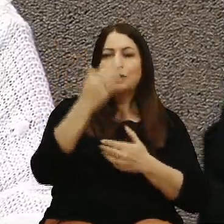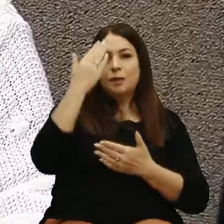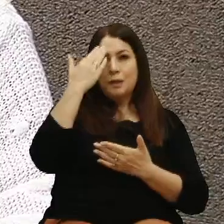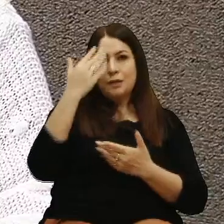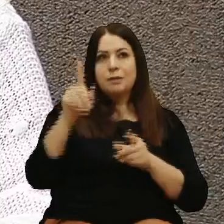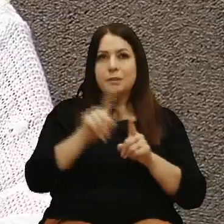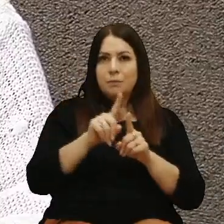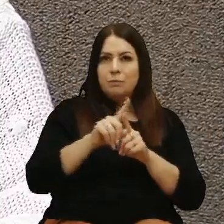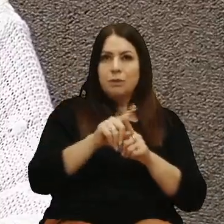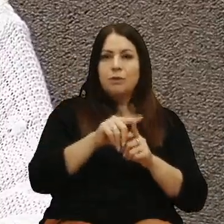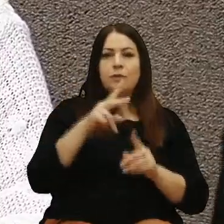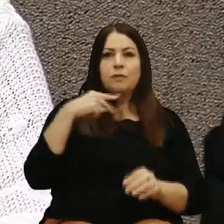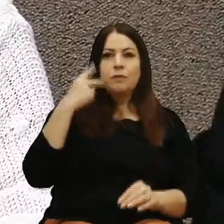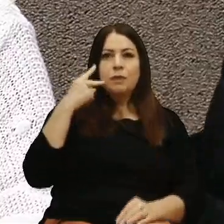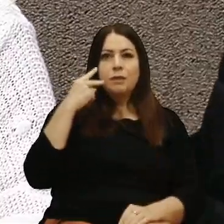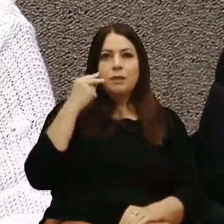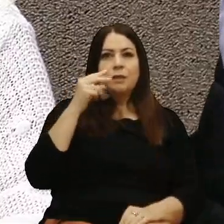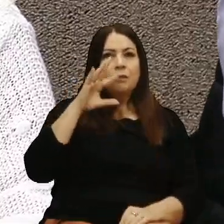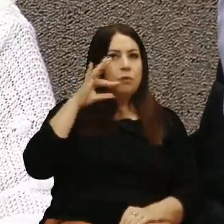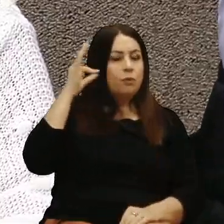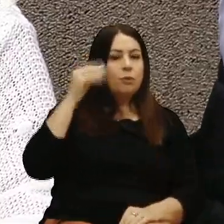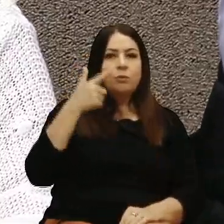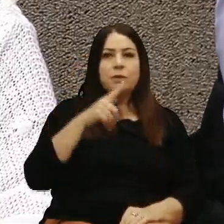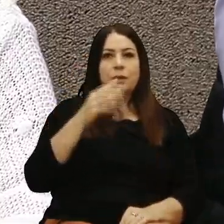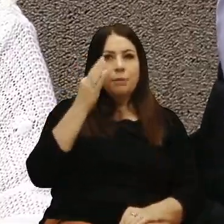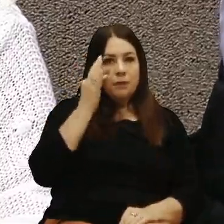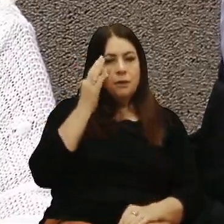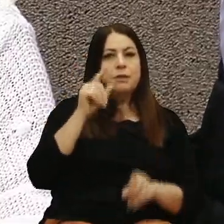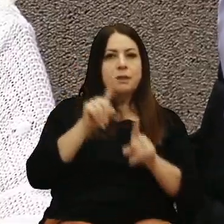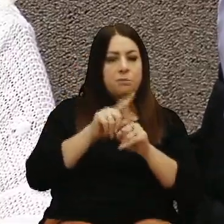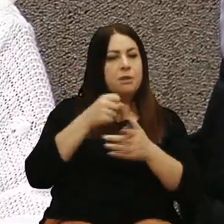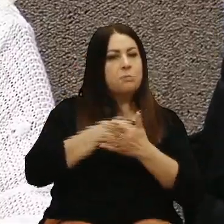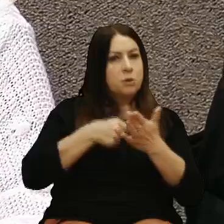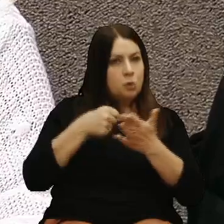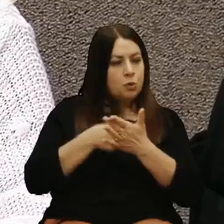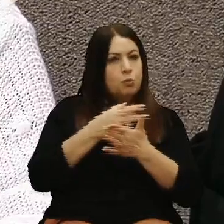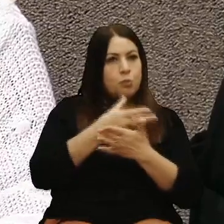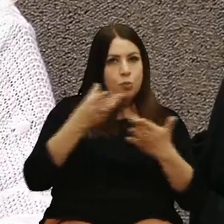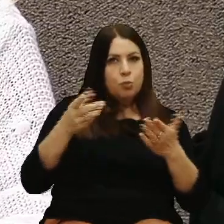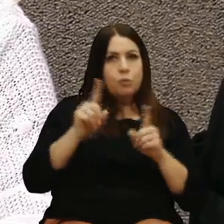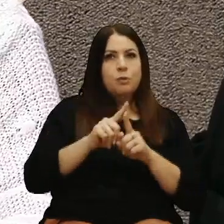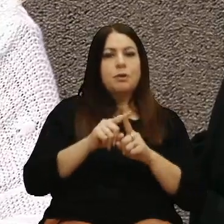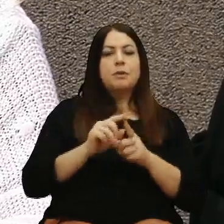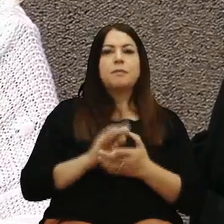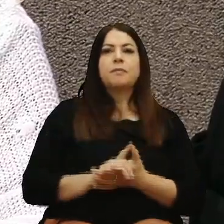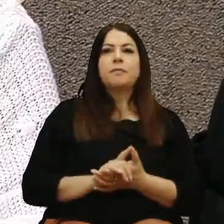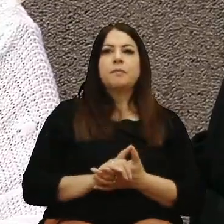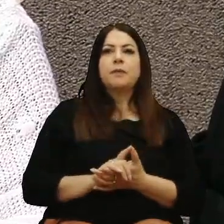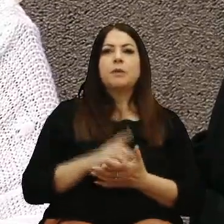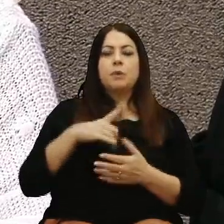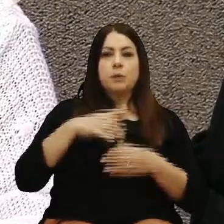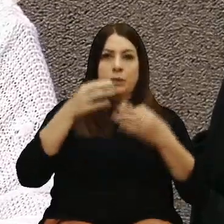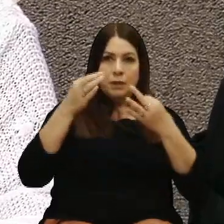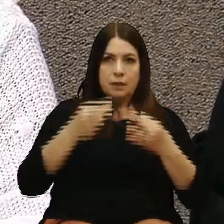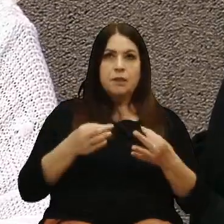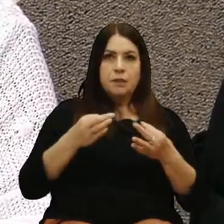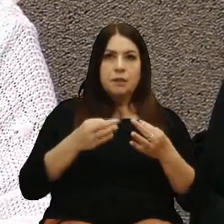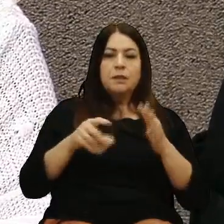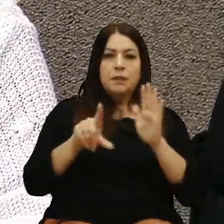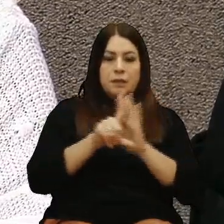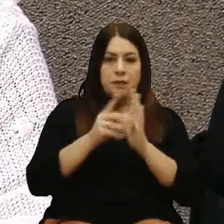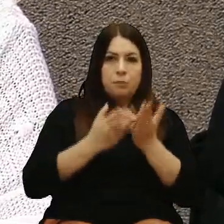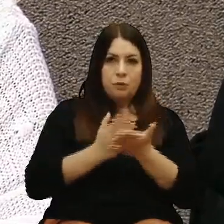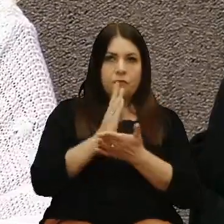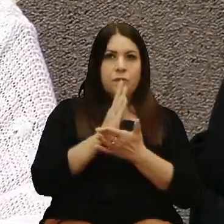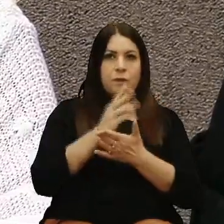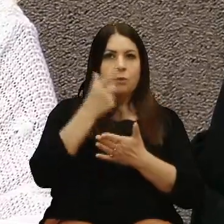muito a colaboração do vereador Aldonei, não está aqui presente, mas que também batalhou muito nessa parte aí, e eu tenho certeza que a lei será aprovada,